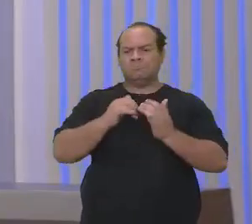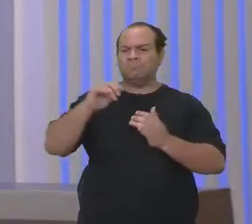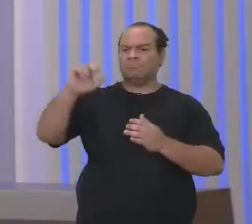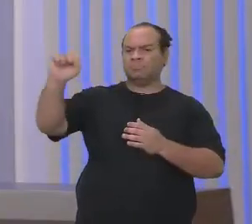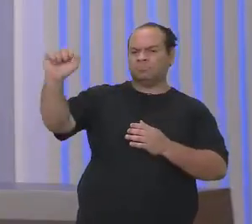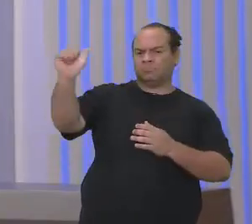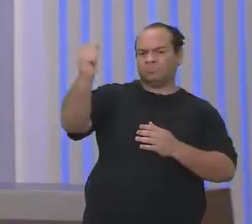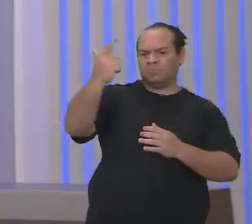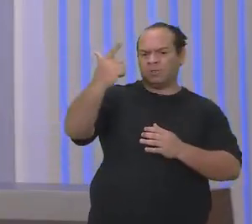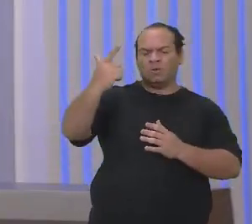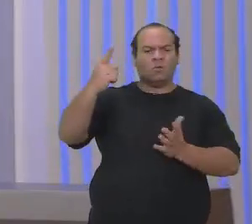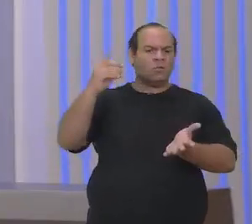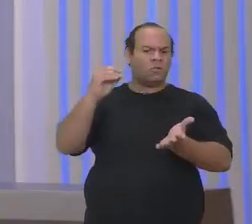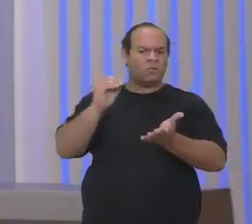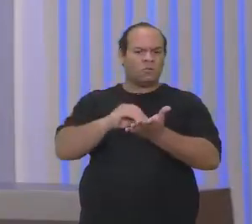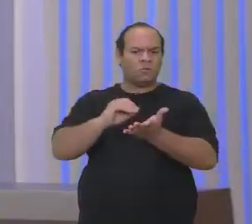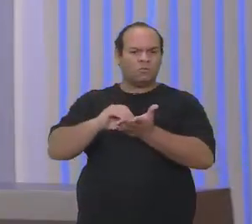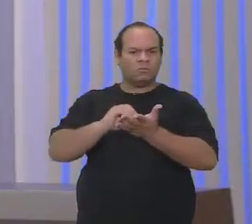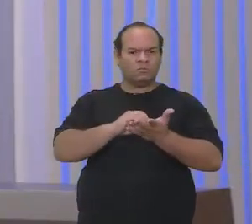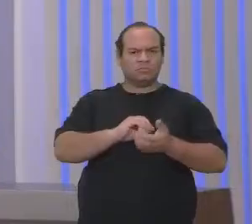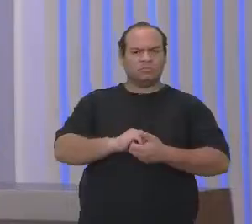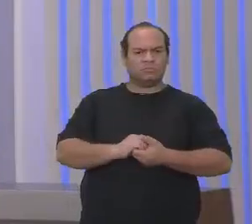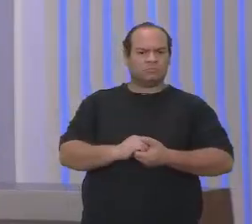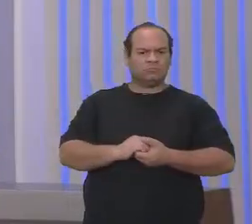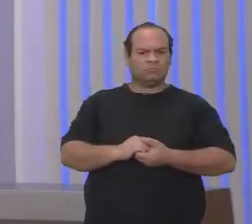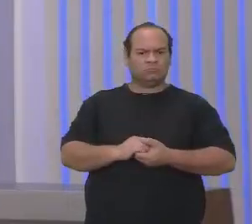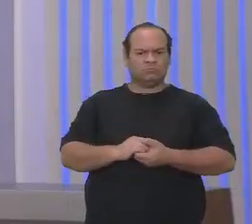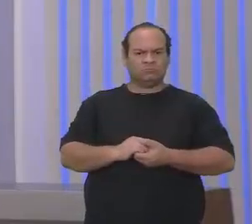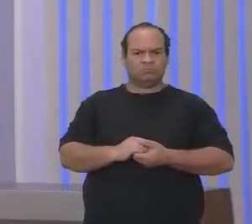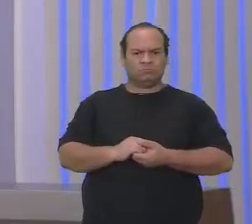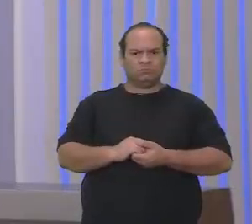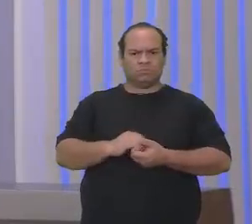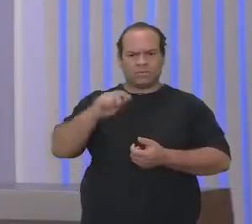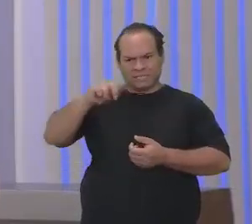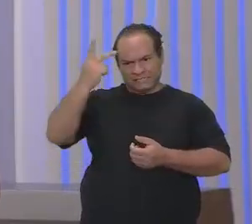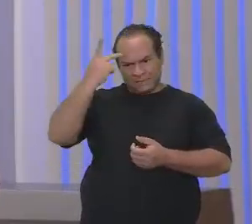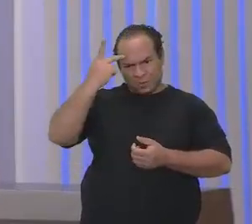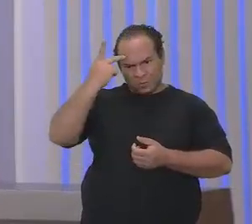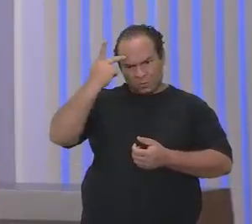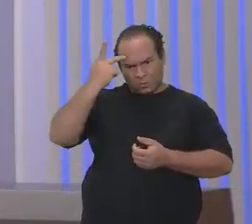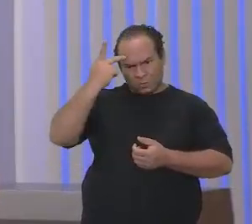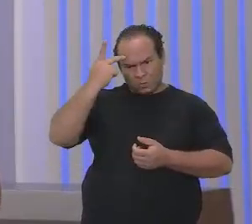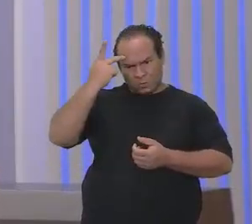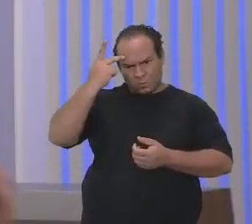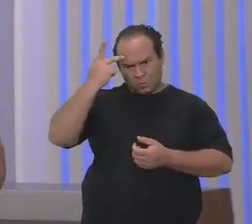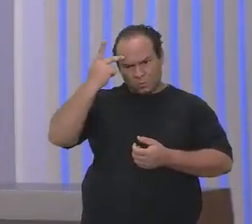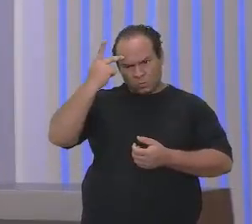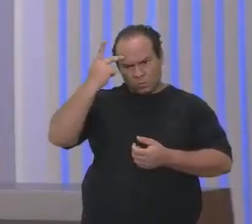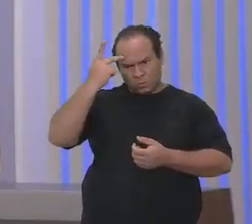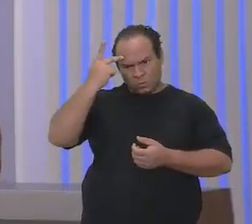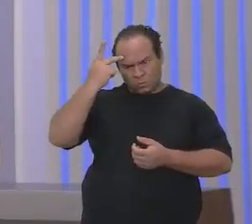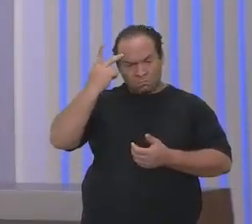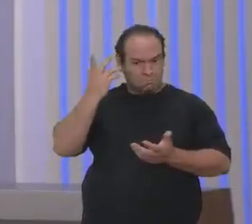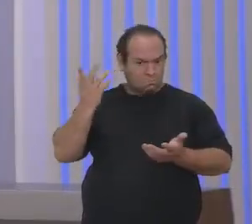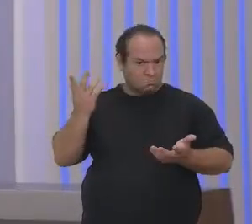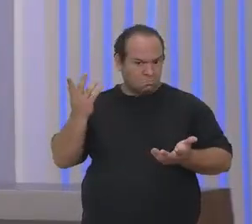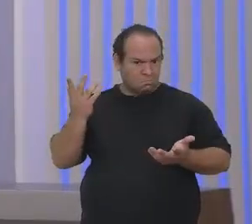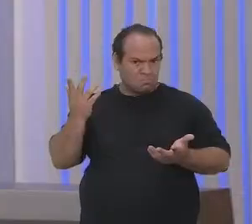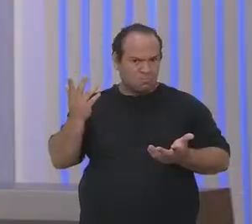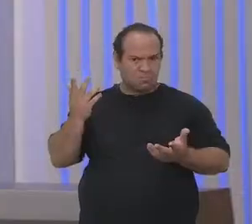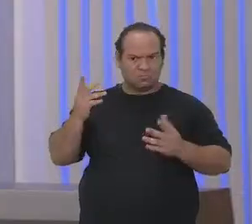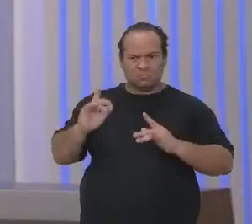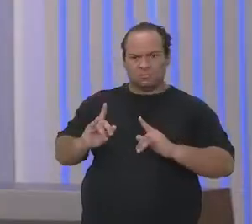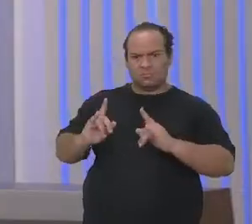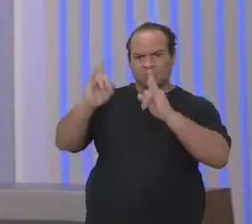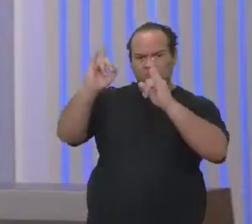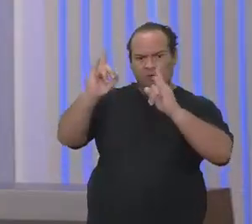solar aqui? E aí eu acho que aqui ela quis dizer, aqui em São Paulo, né, ou nos